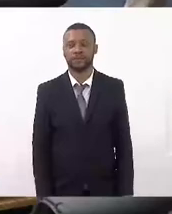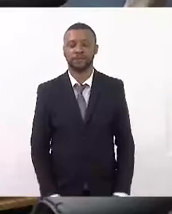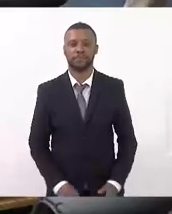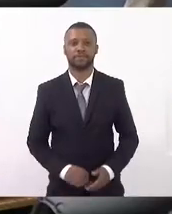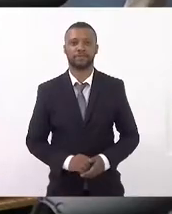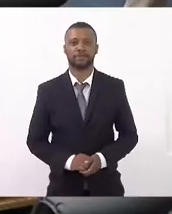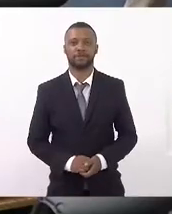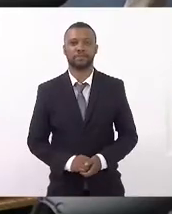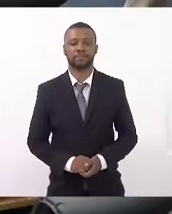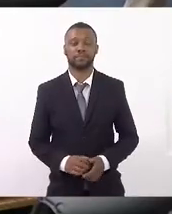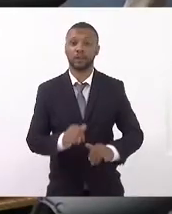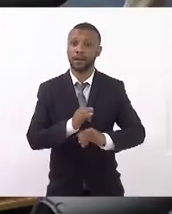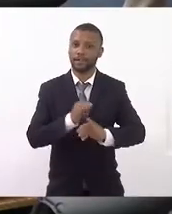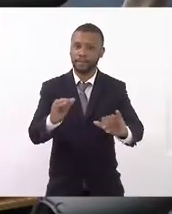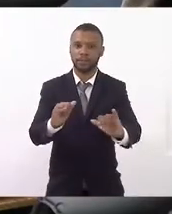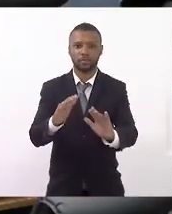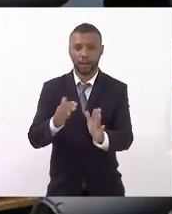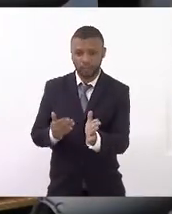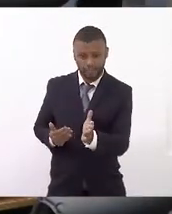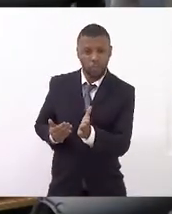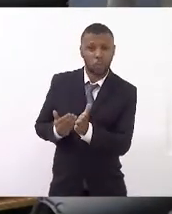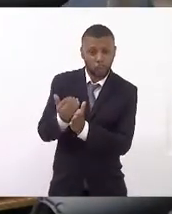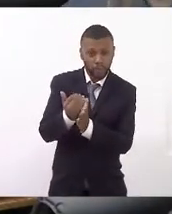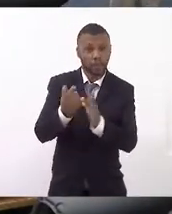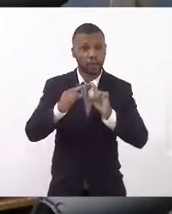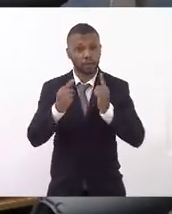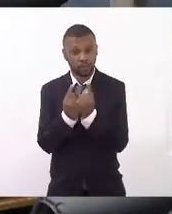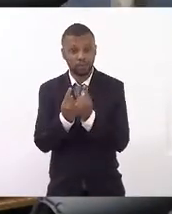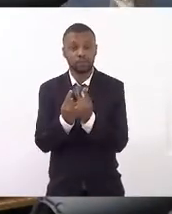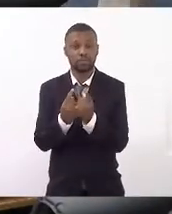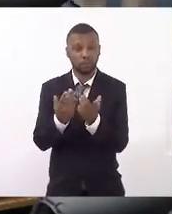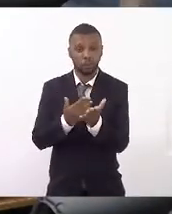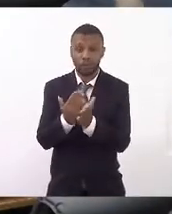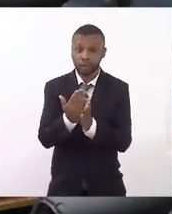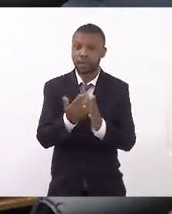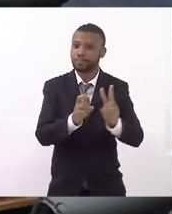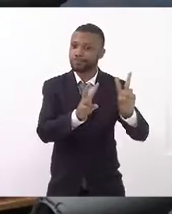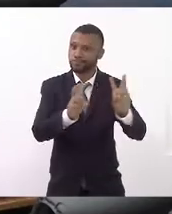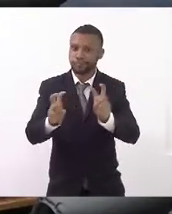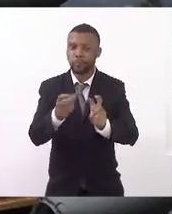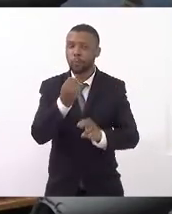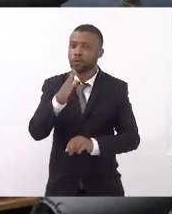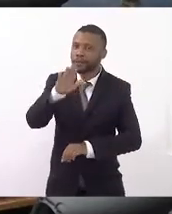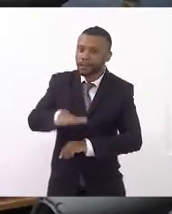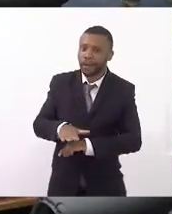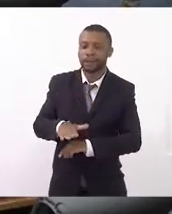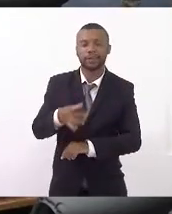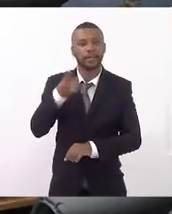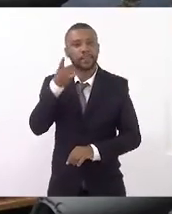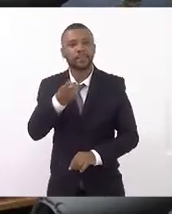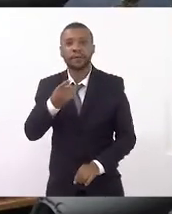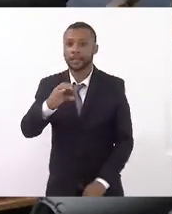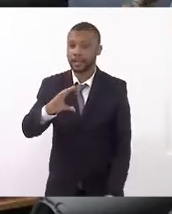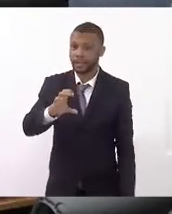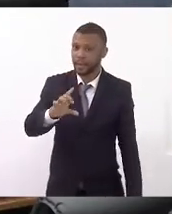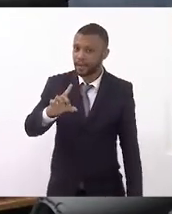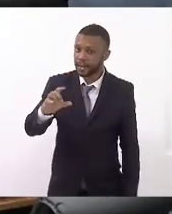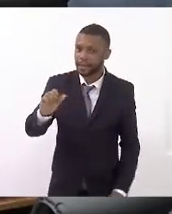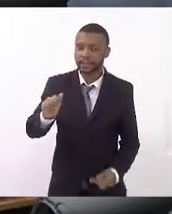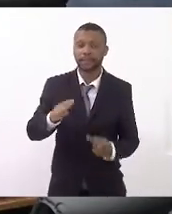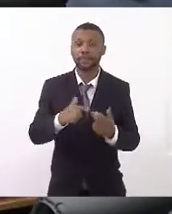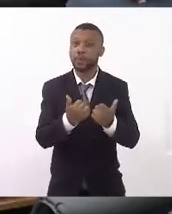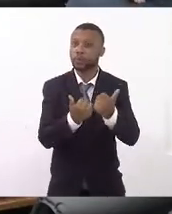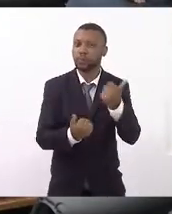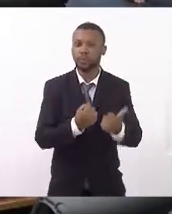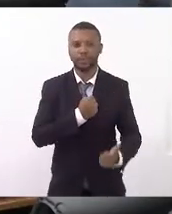Está reaberta a sessão. Passa-se a ordem do dia. Boa tarde, Célia. Boa tarde, subtenente Bernardo.